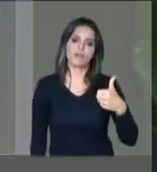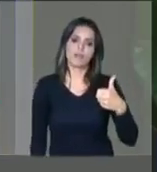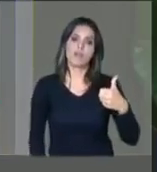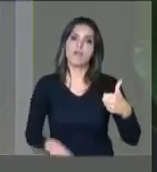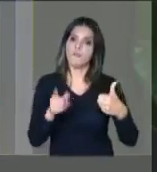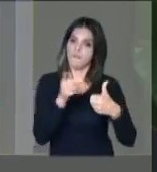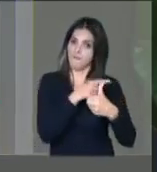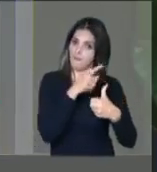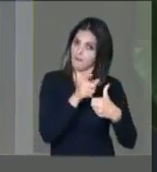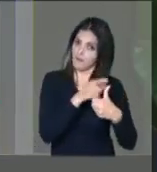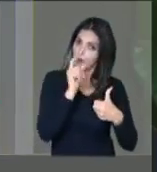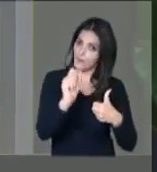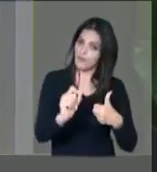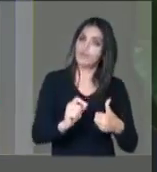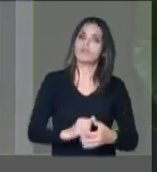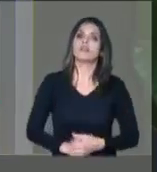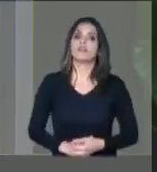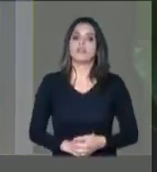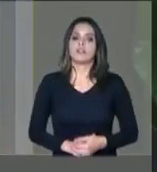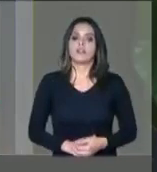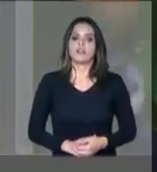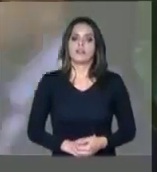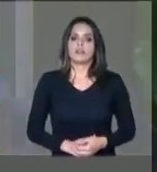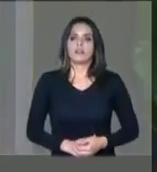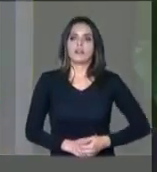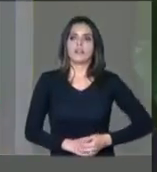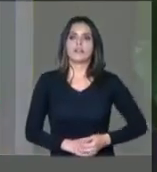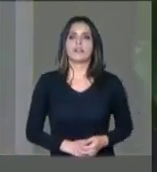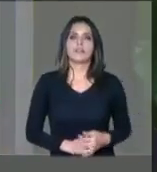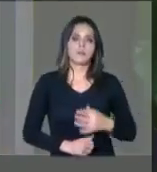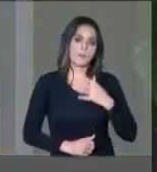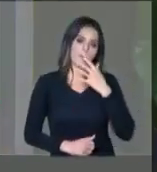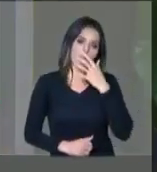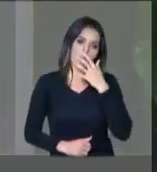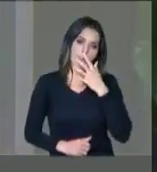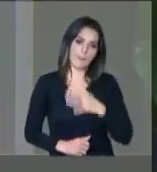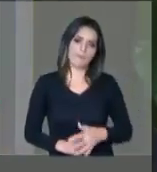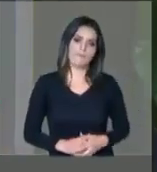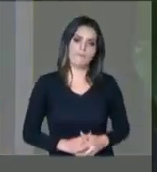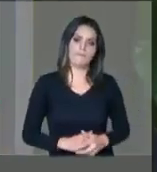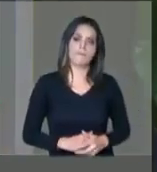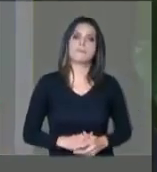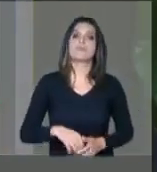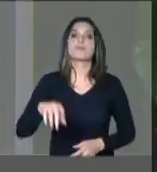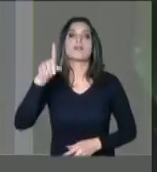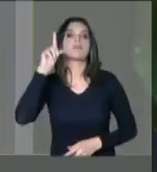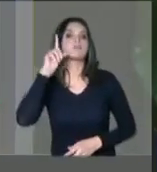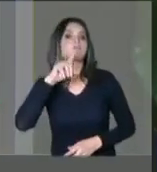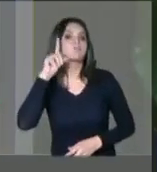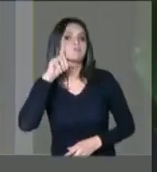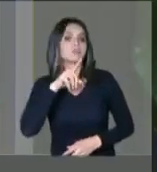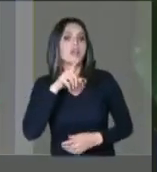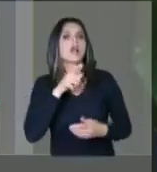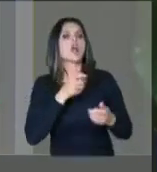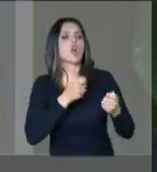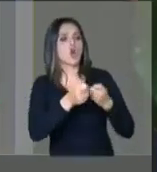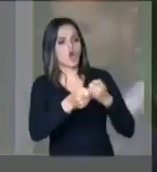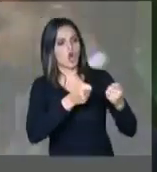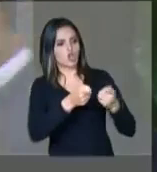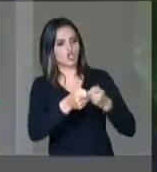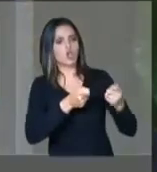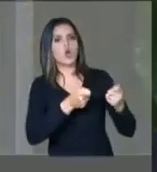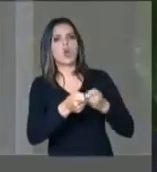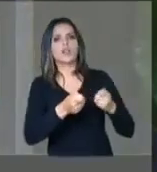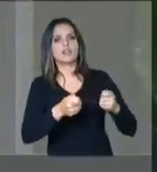concede aos Estados Unidos da América, presidente Arlindo Quinalha, controle do acesso a áreas